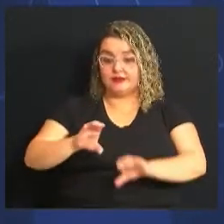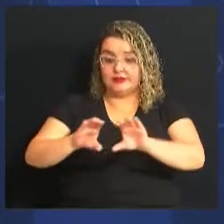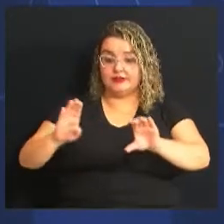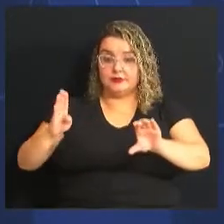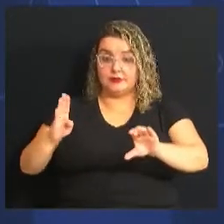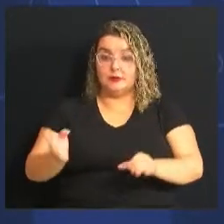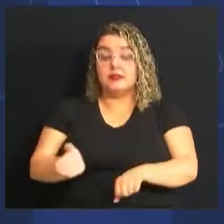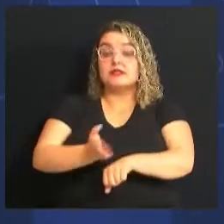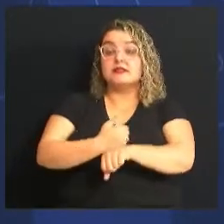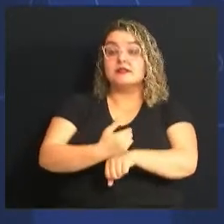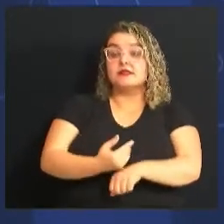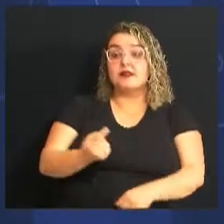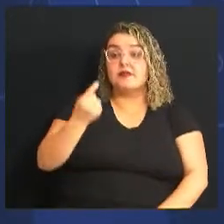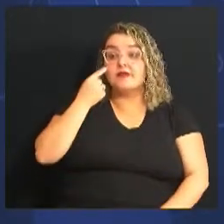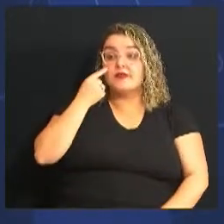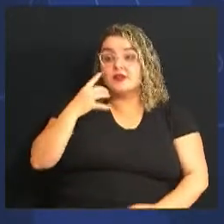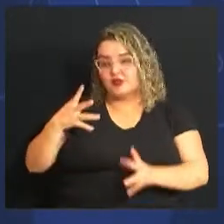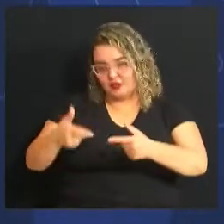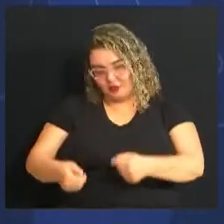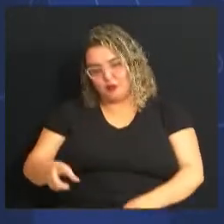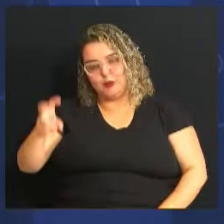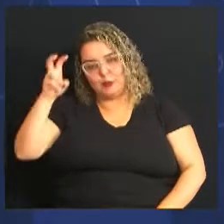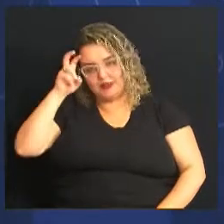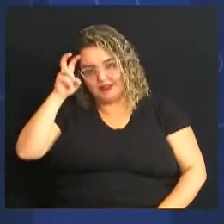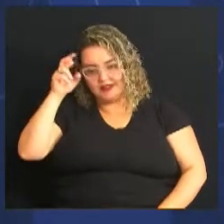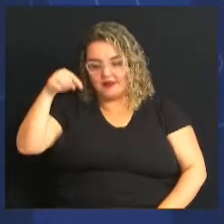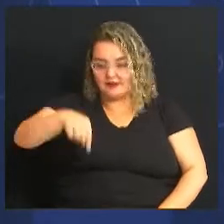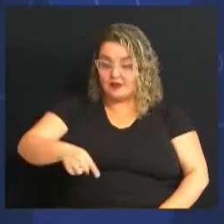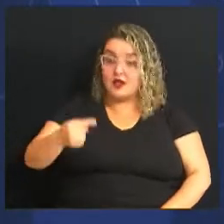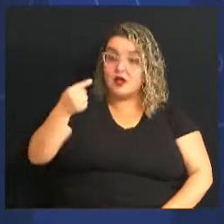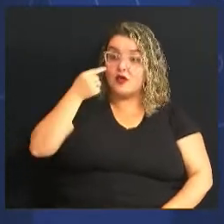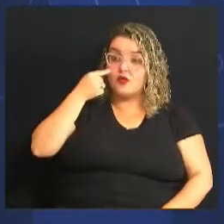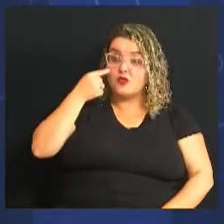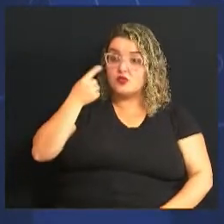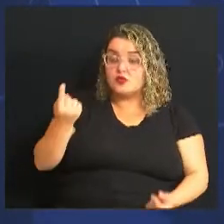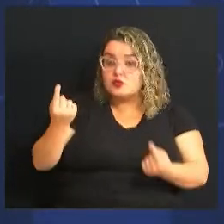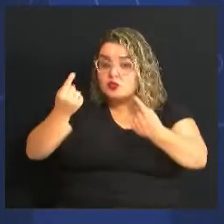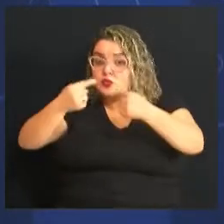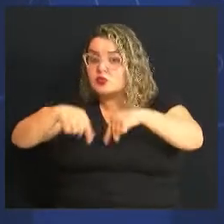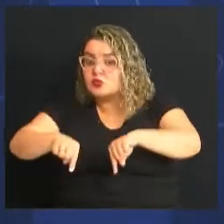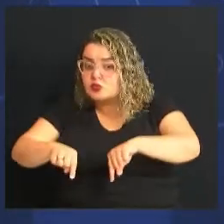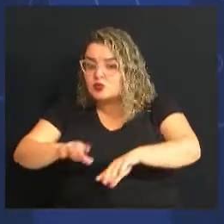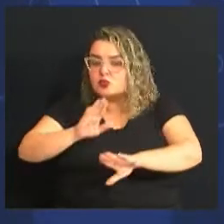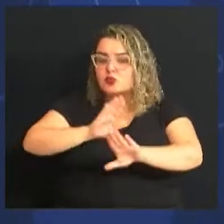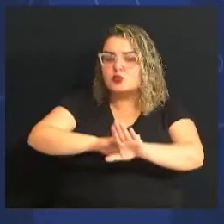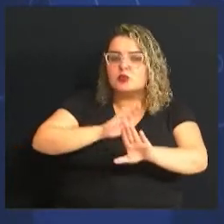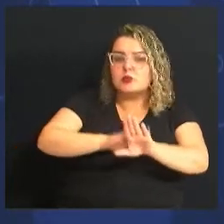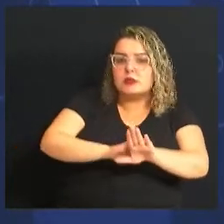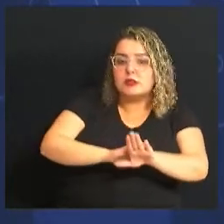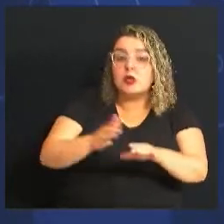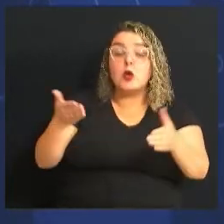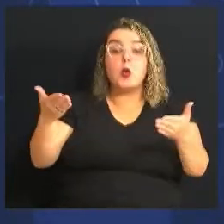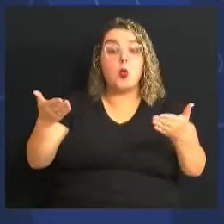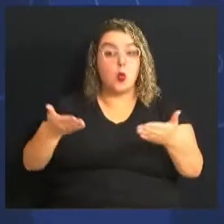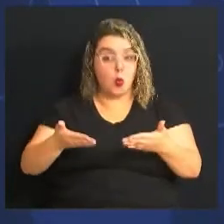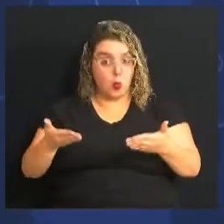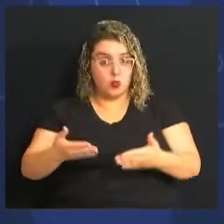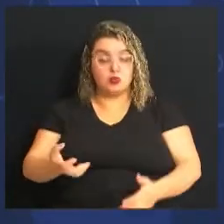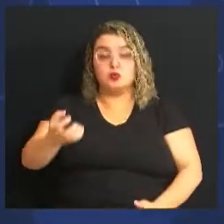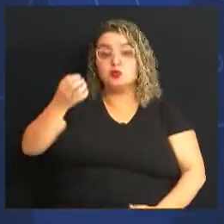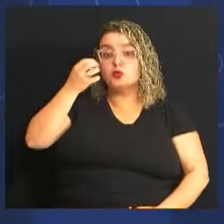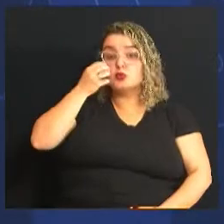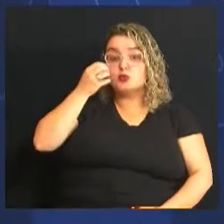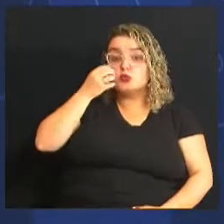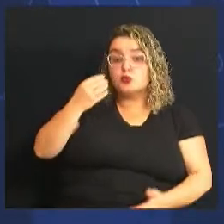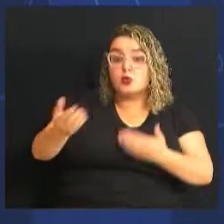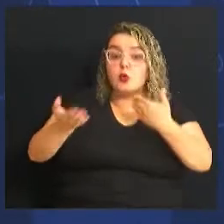olha só, toda quinta-feira você confere aqui os desafios de uma atividade. E hoje o André Aranha foi